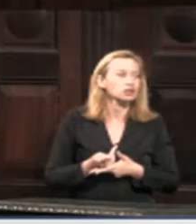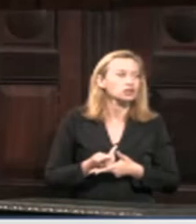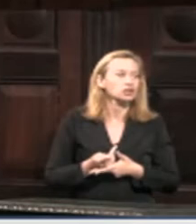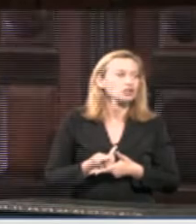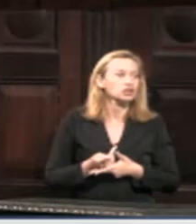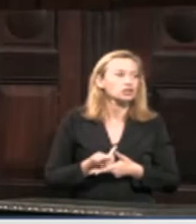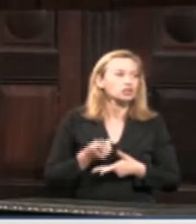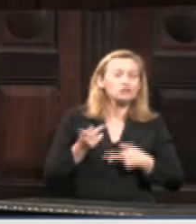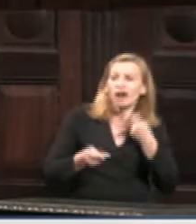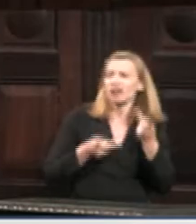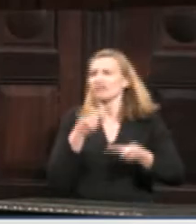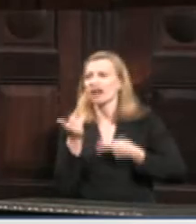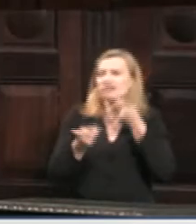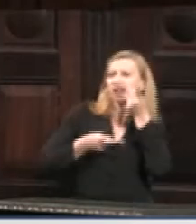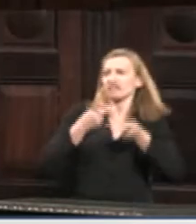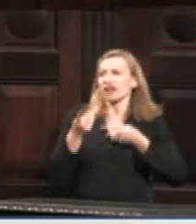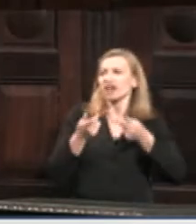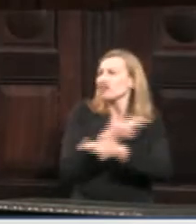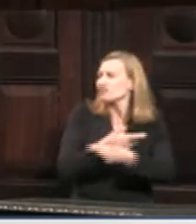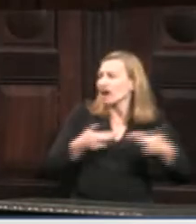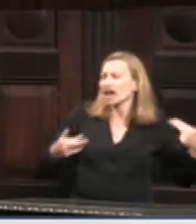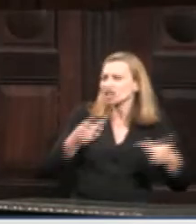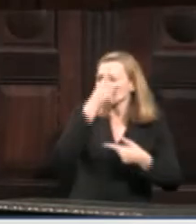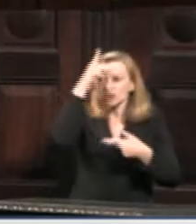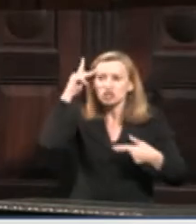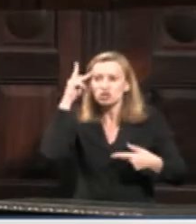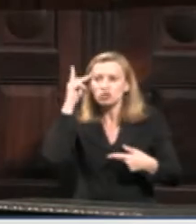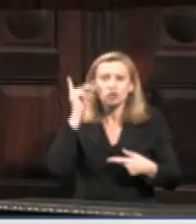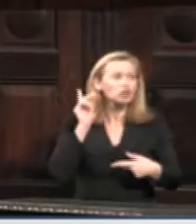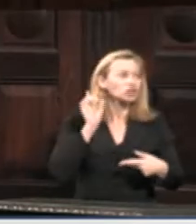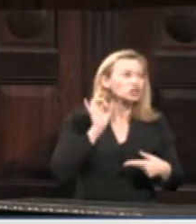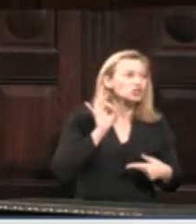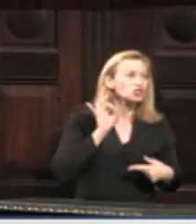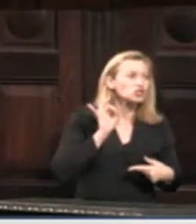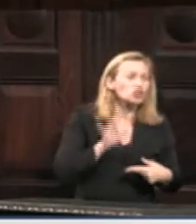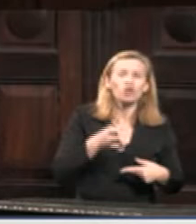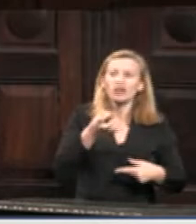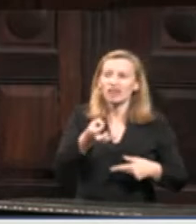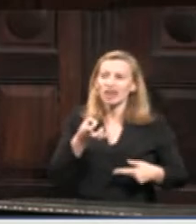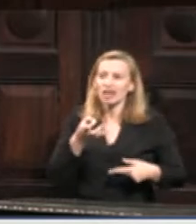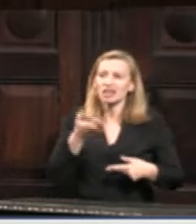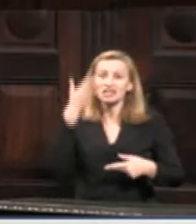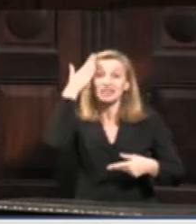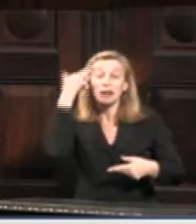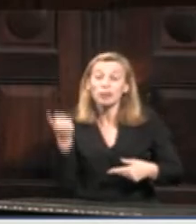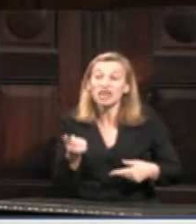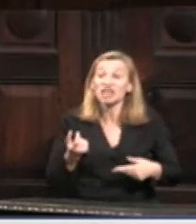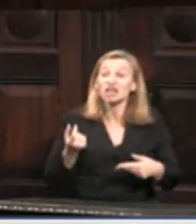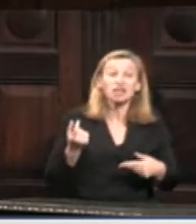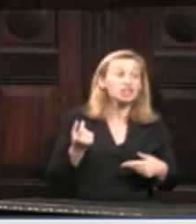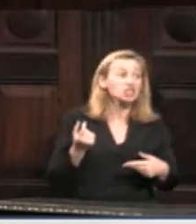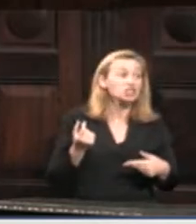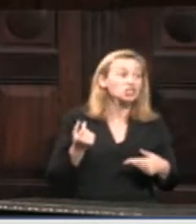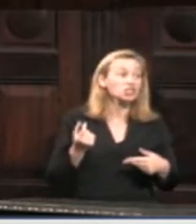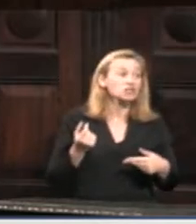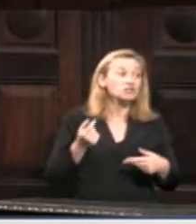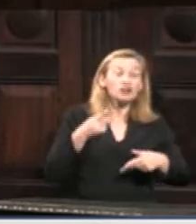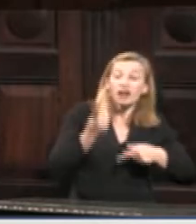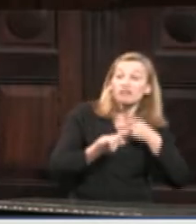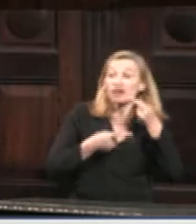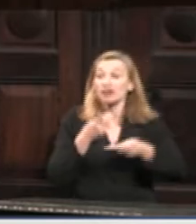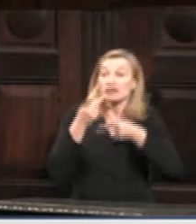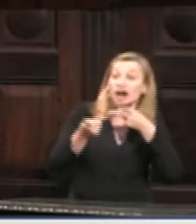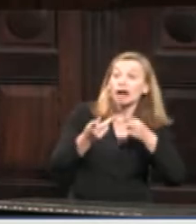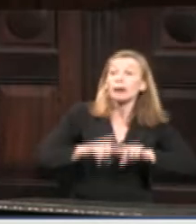polarização, muita gente que só quer saber de construir muro, enquanto a gente precisa nesse